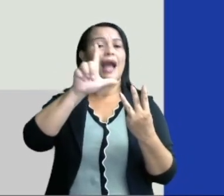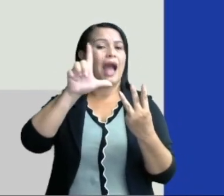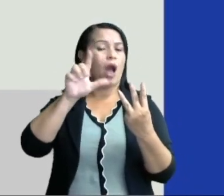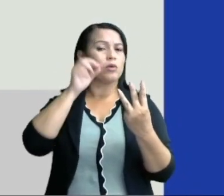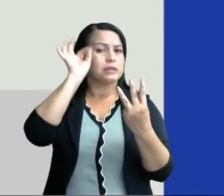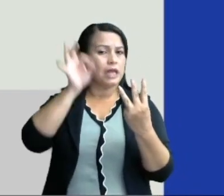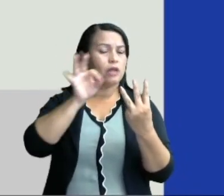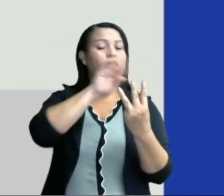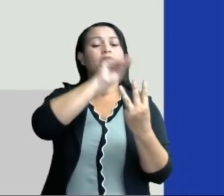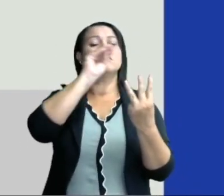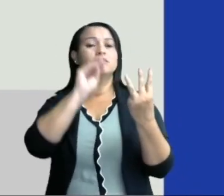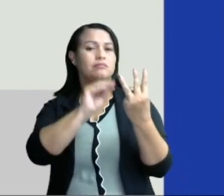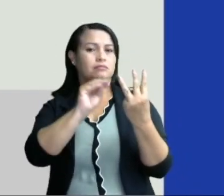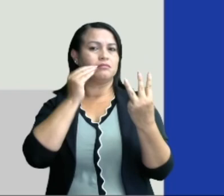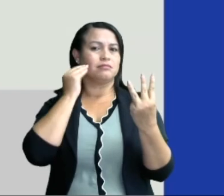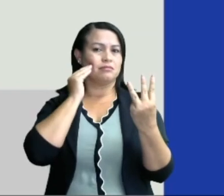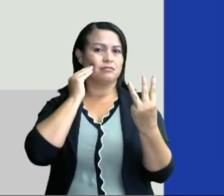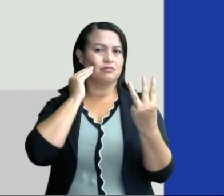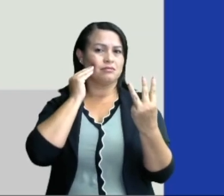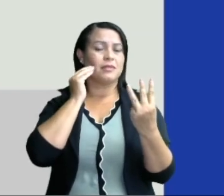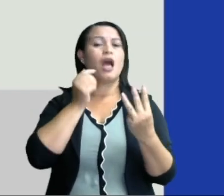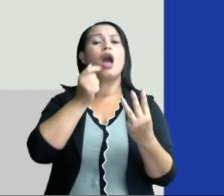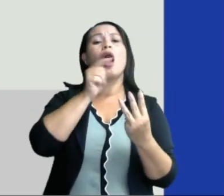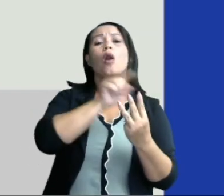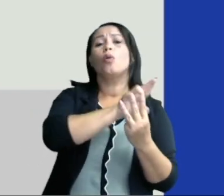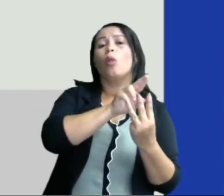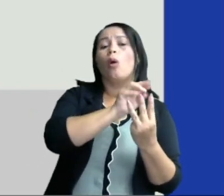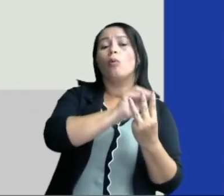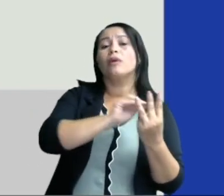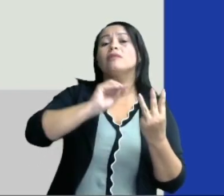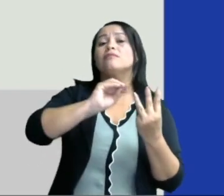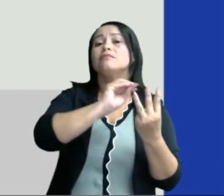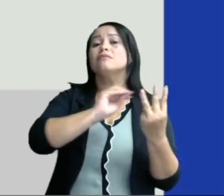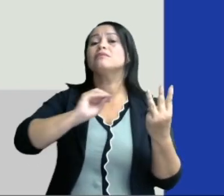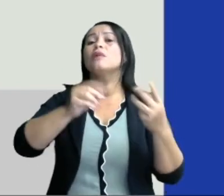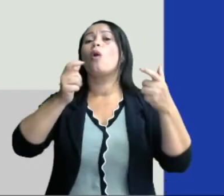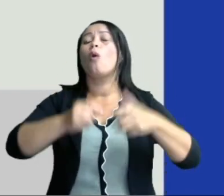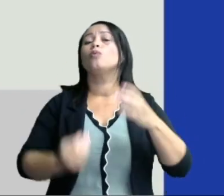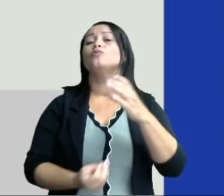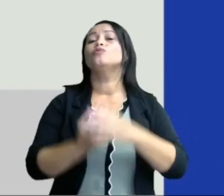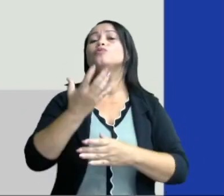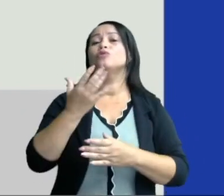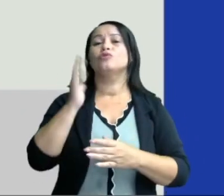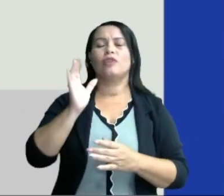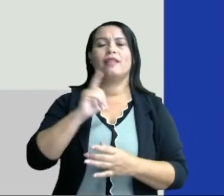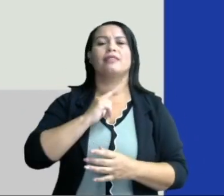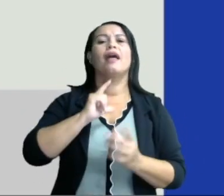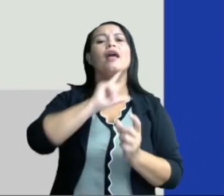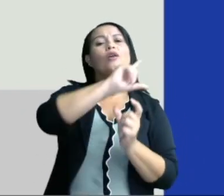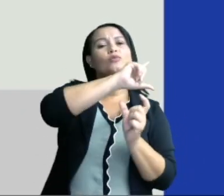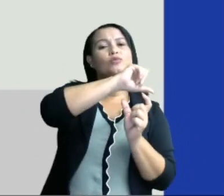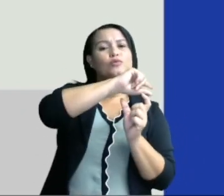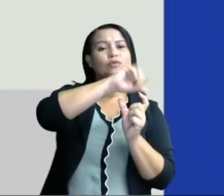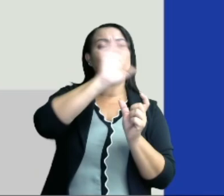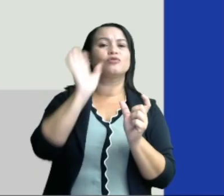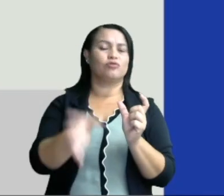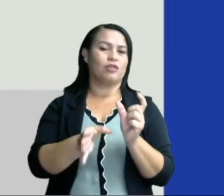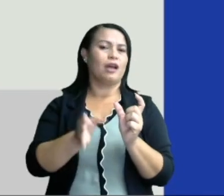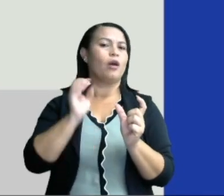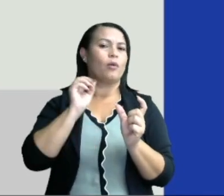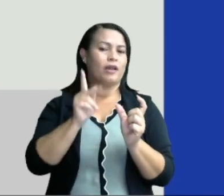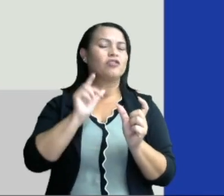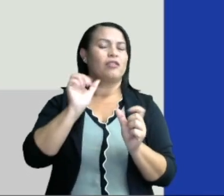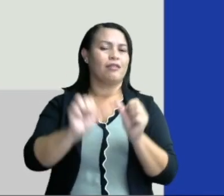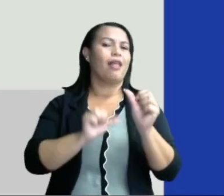você vai completar a origem dessas palavras que já estão com os sufixos. Elas já estão na